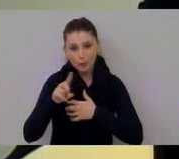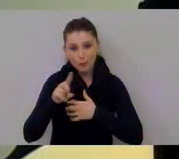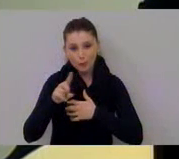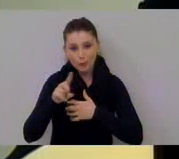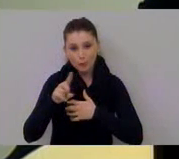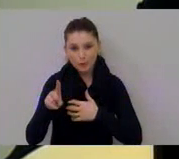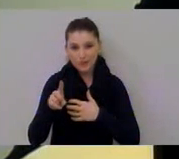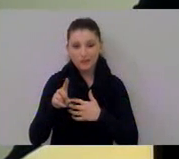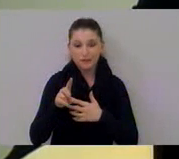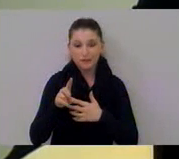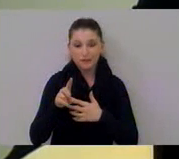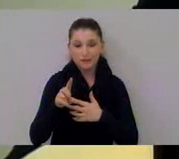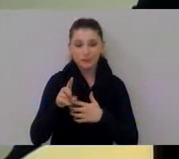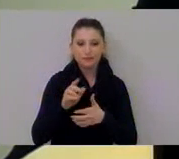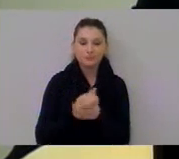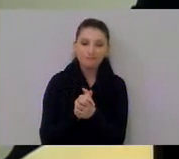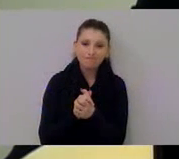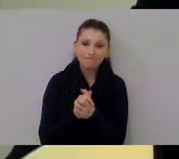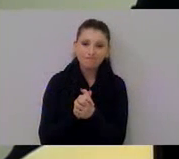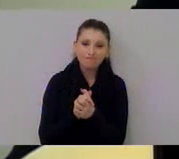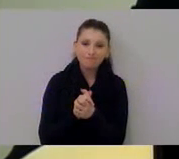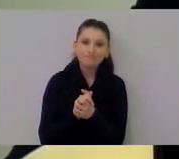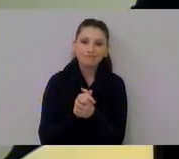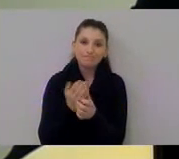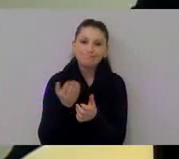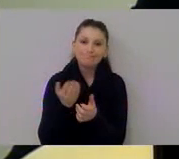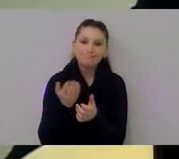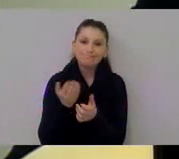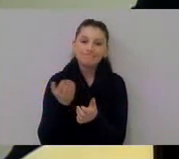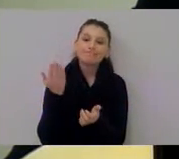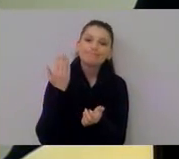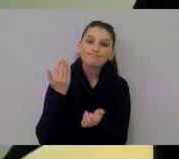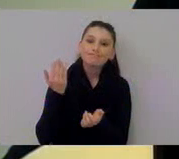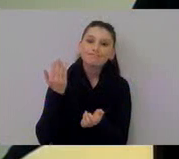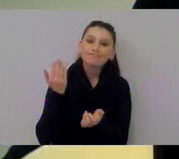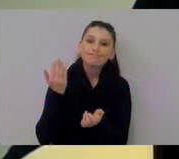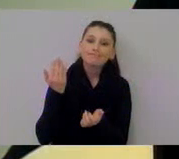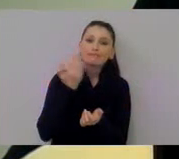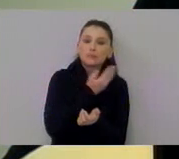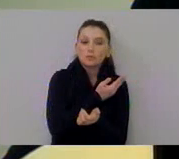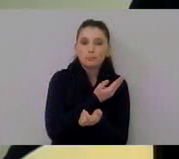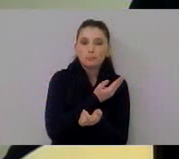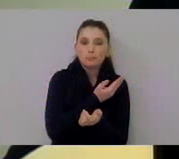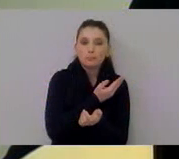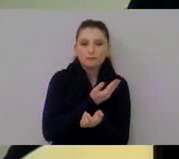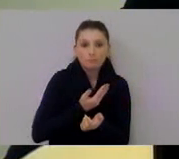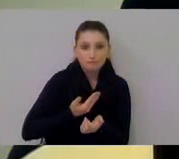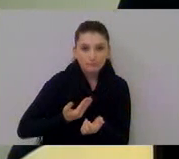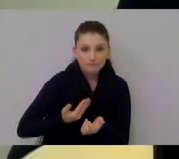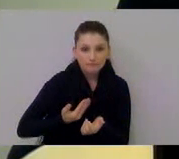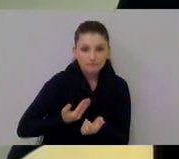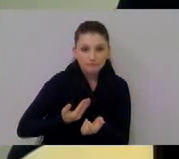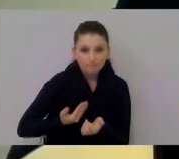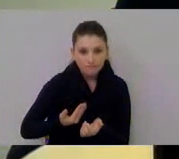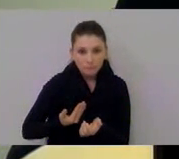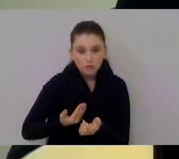Luiz Henrique da Silveira, e atual senador